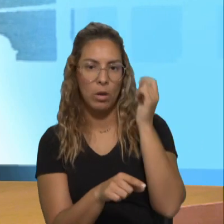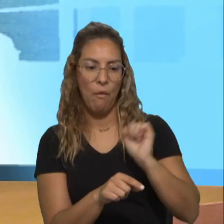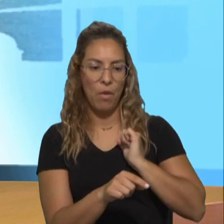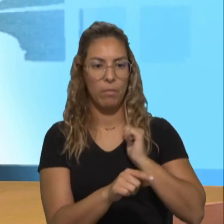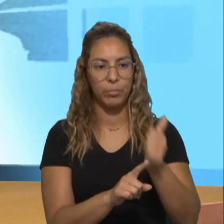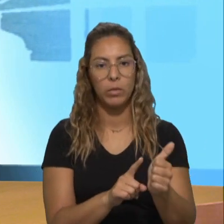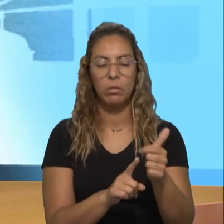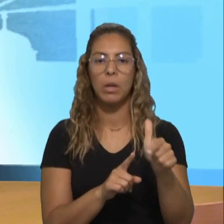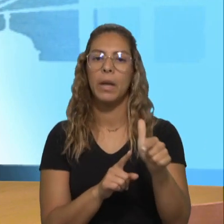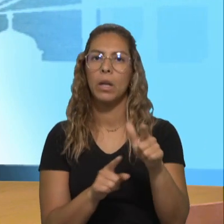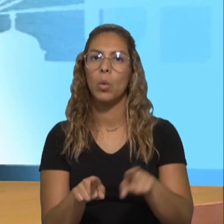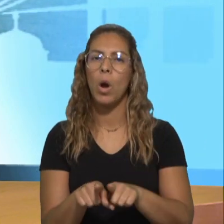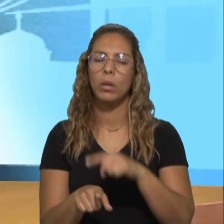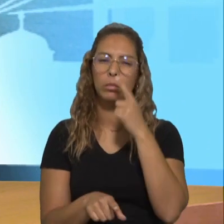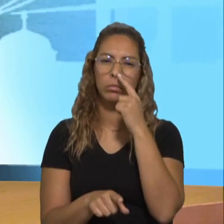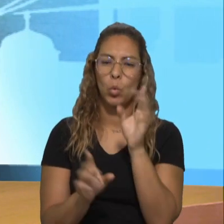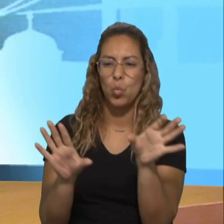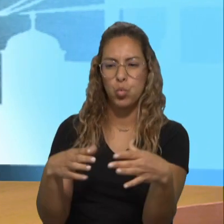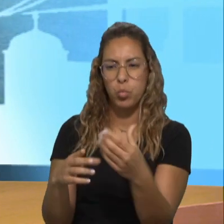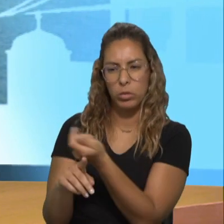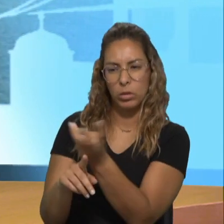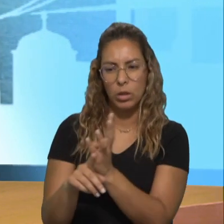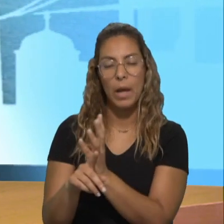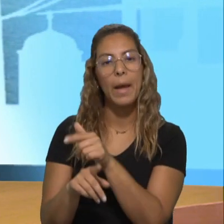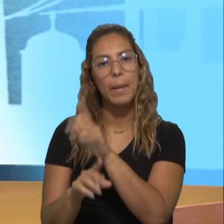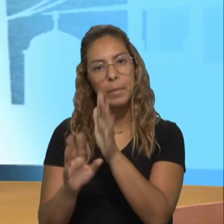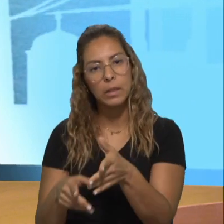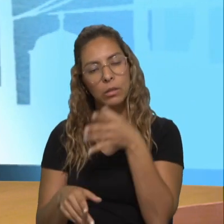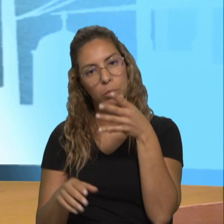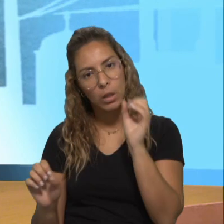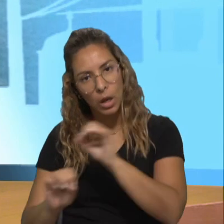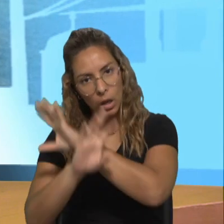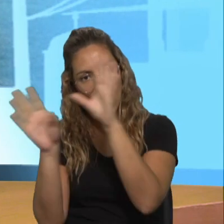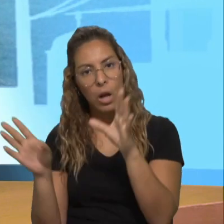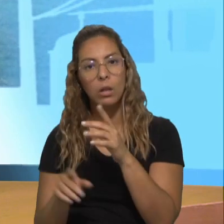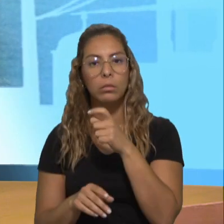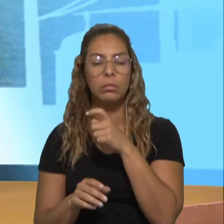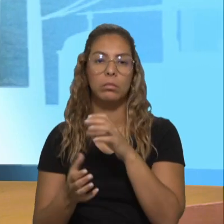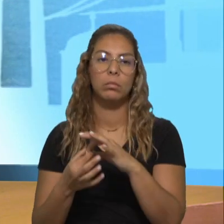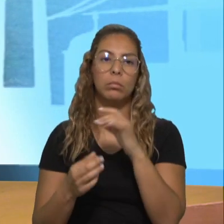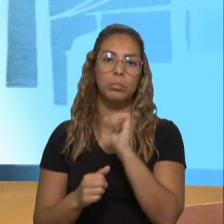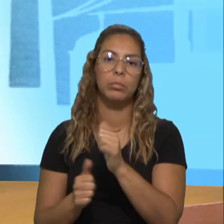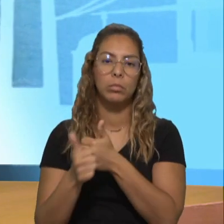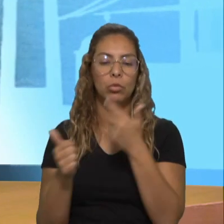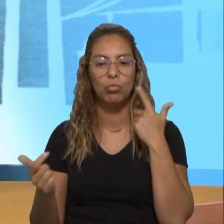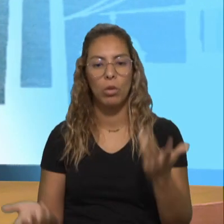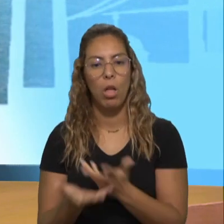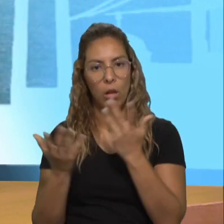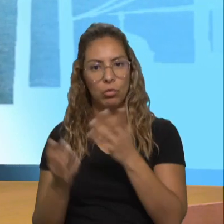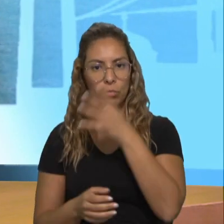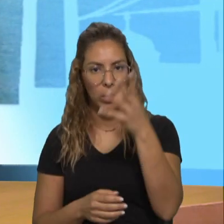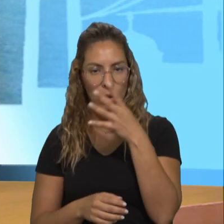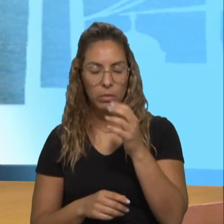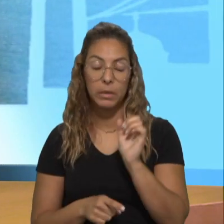os padres funcionam quase como uma ajuda de esclarecimento e de informação, sim, mesmo que seja de uma forma superficial. Sim, eu acho